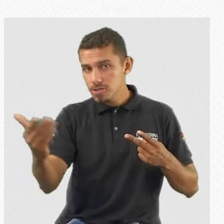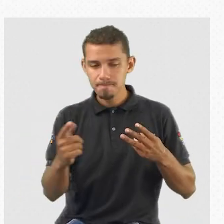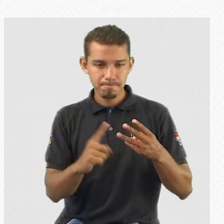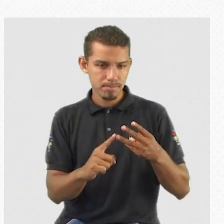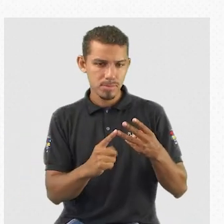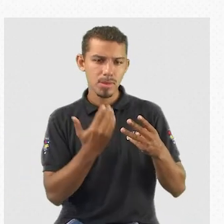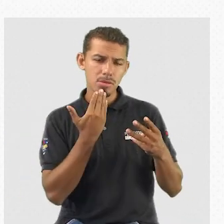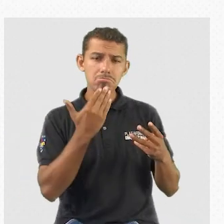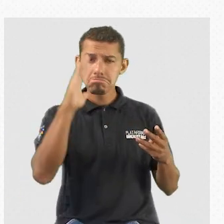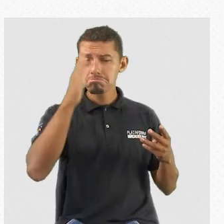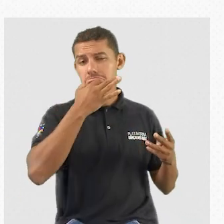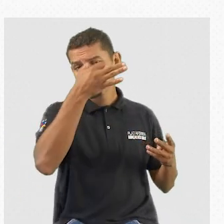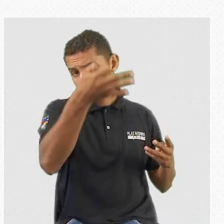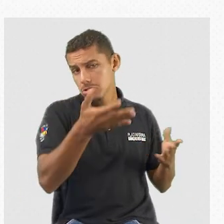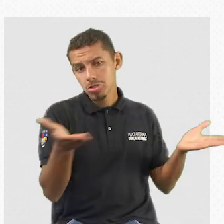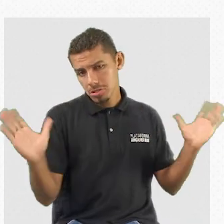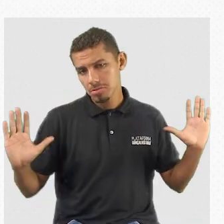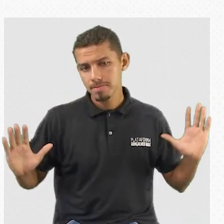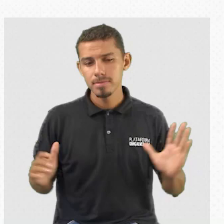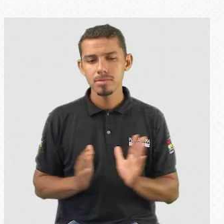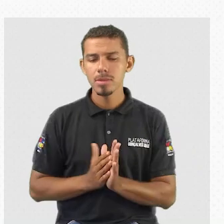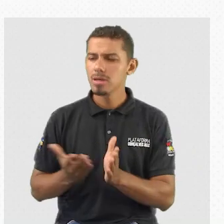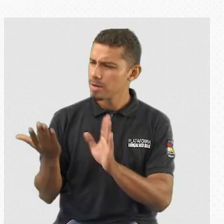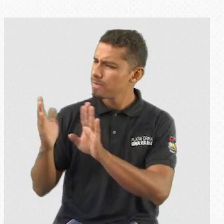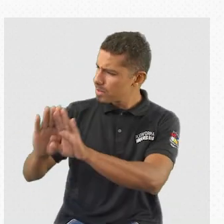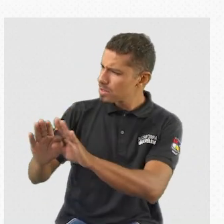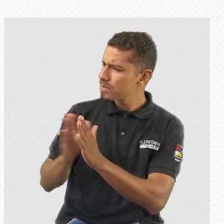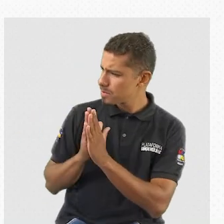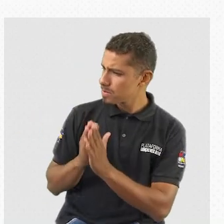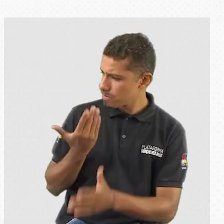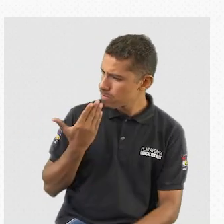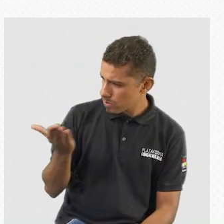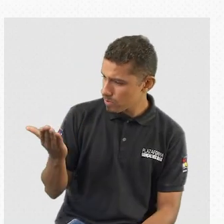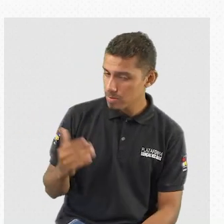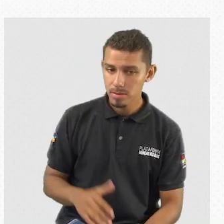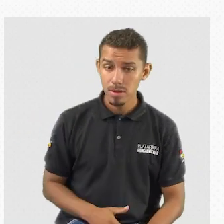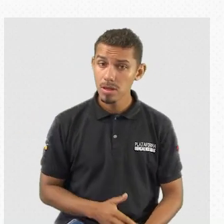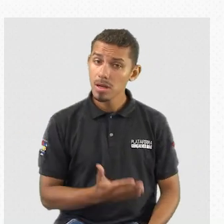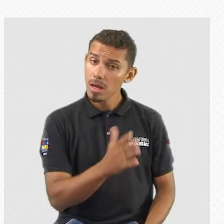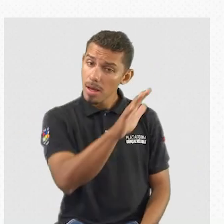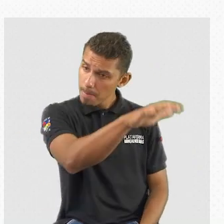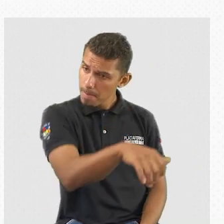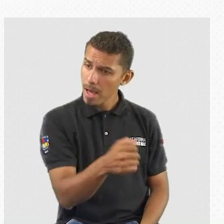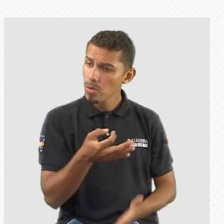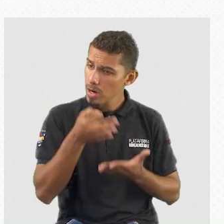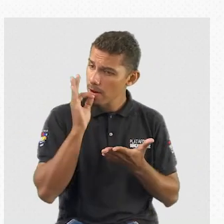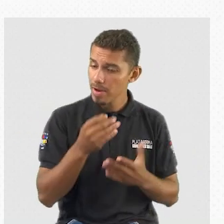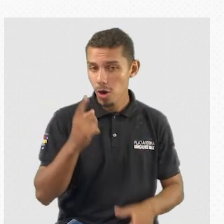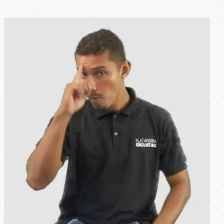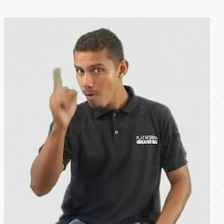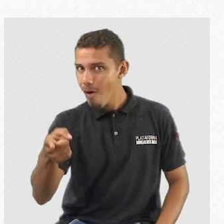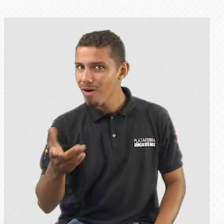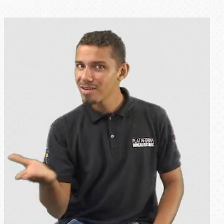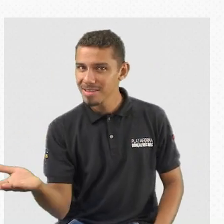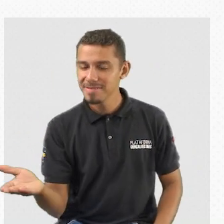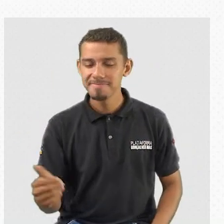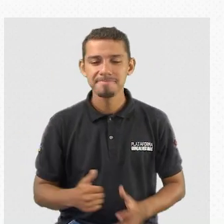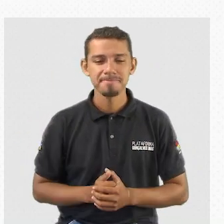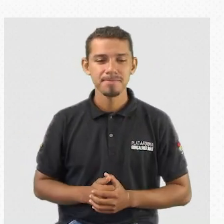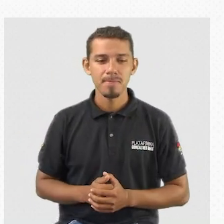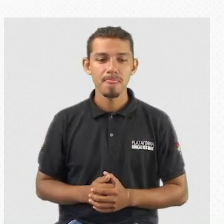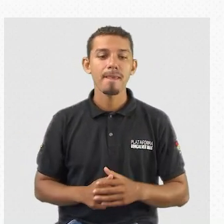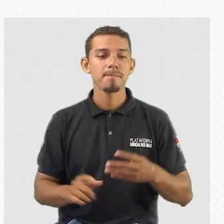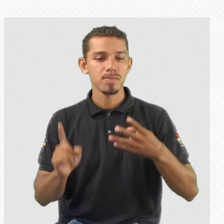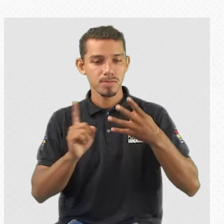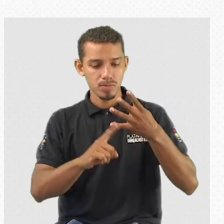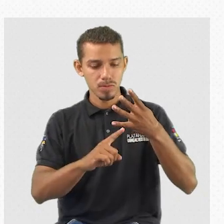coisa, sugerir alguma coisa. Por exemplo, feche a porta, pegue um café, né, como ordem. E aí, existe